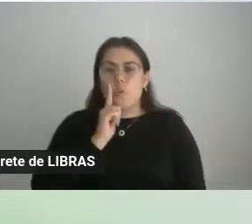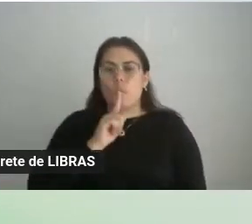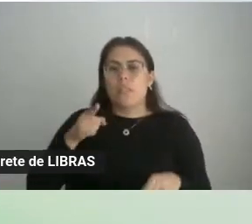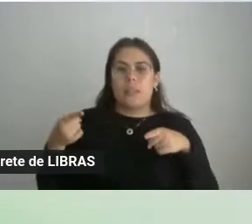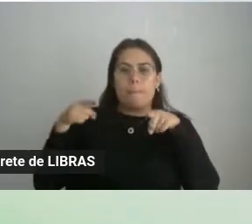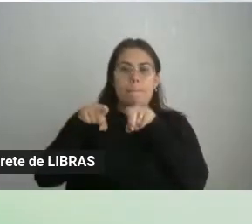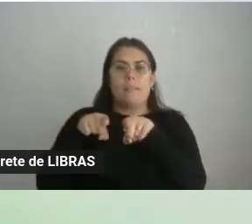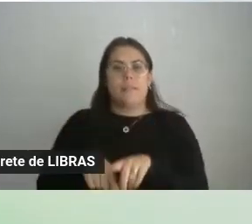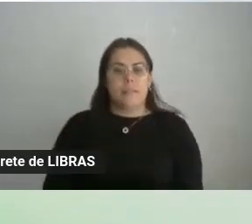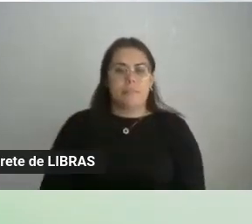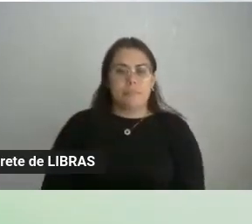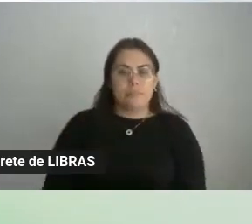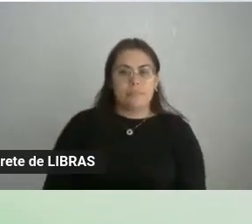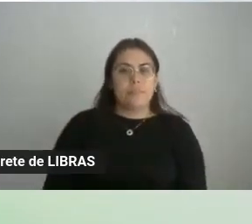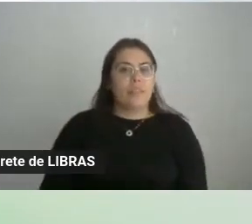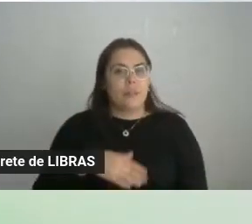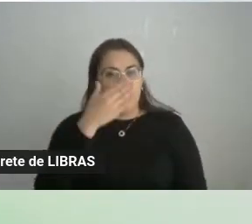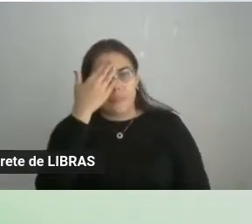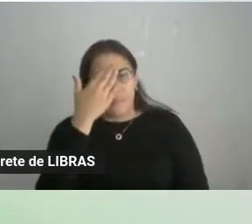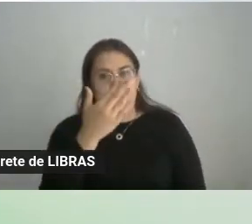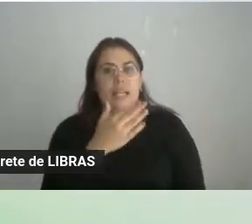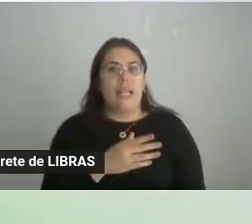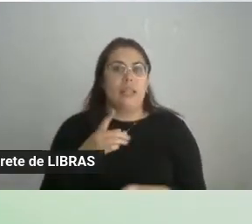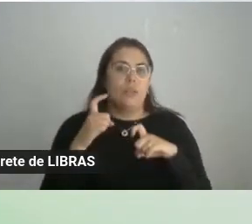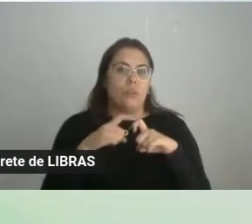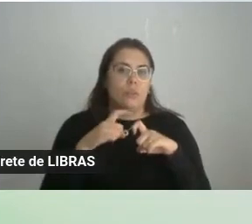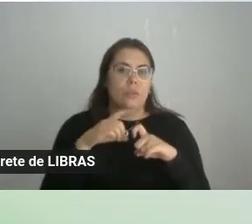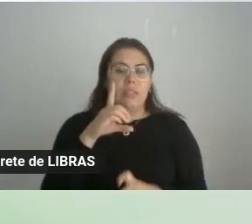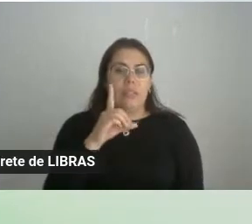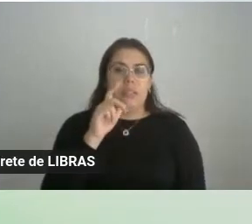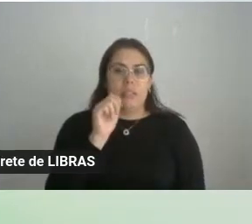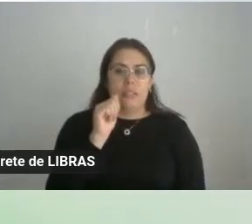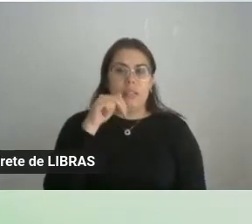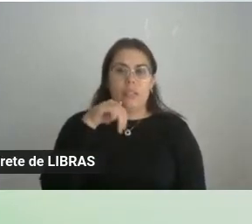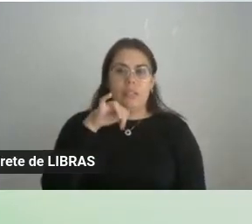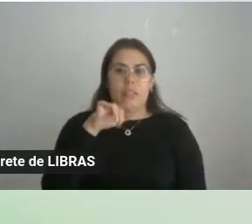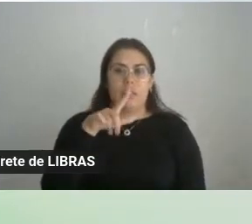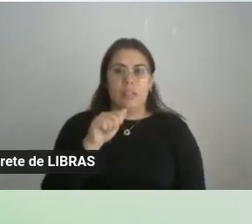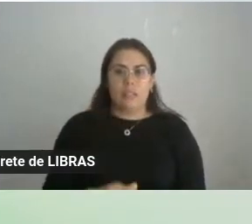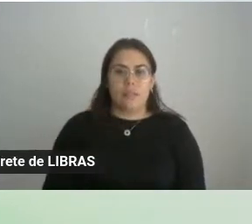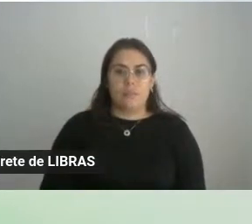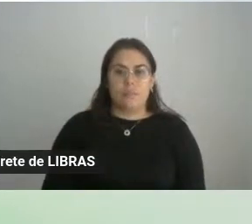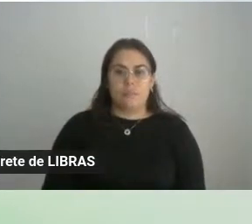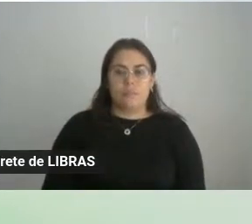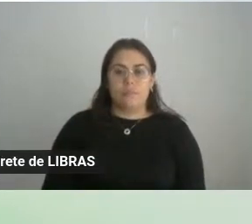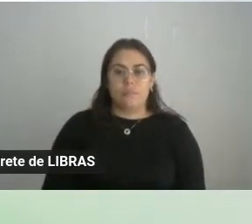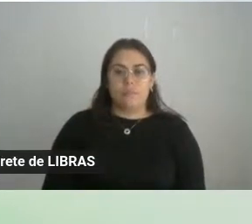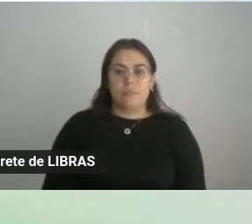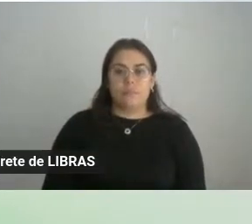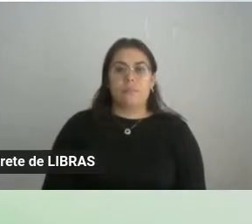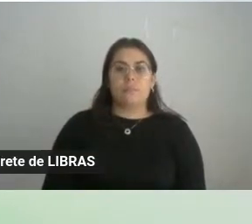aliados. Muito obrigada, doutora Daniela. Correia, por favor, a sua colocação, em especial